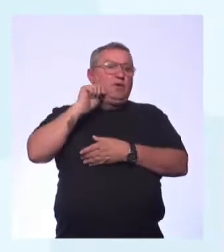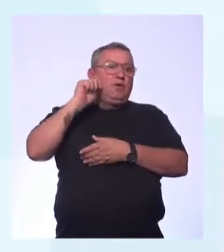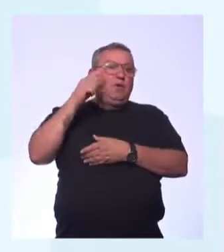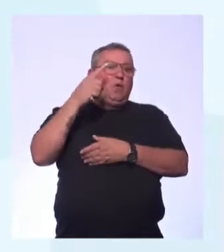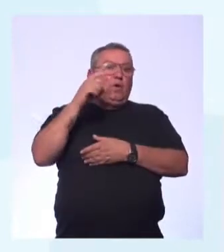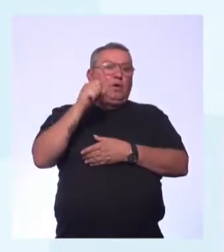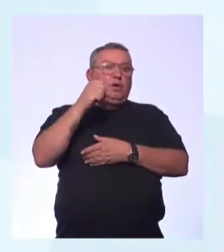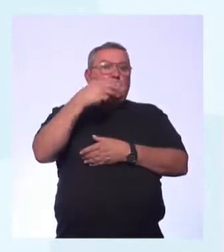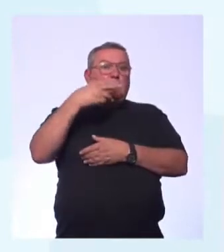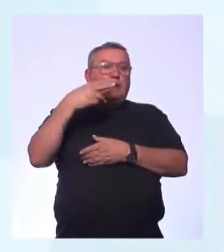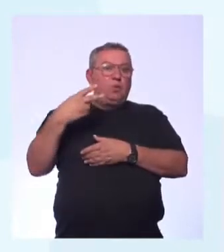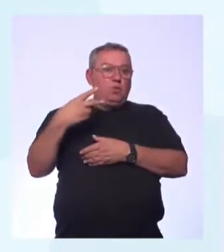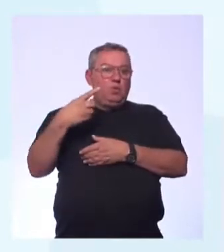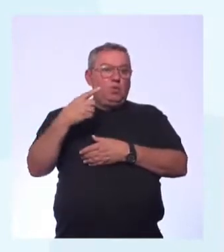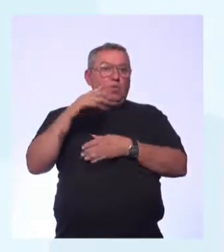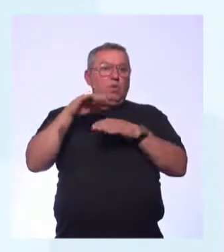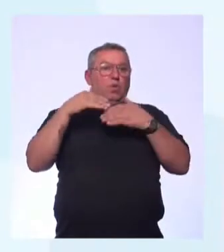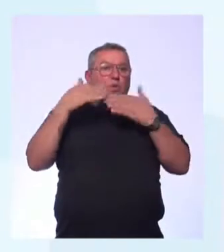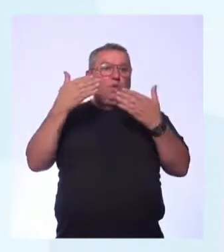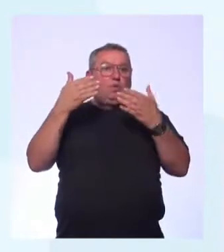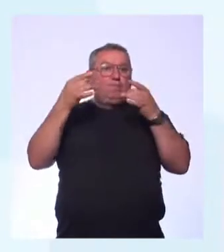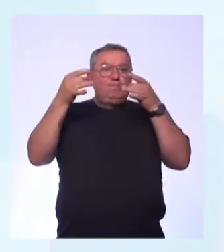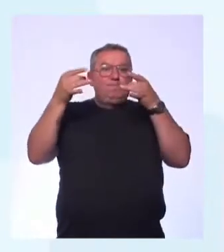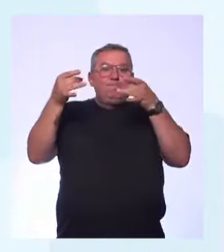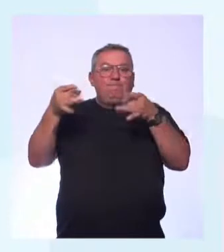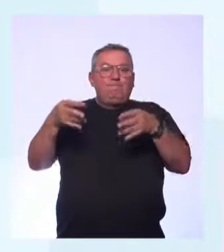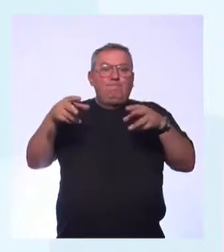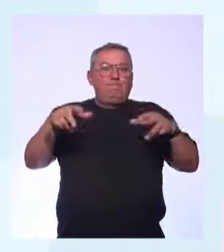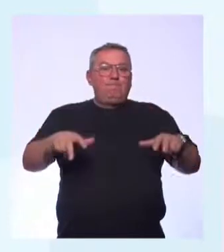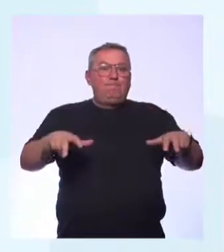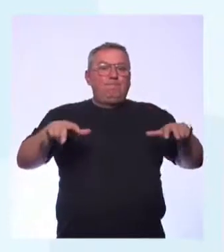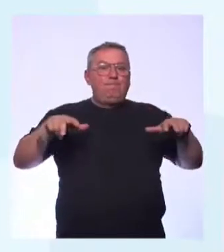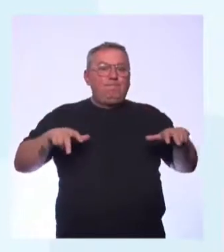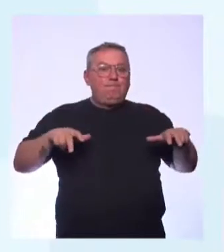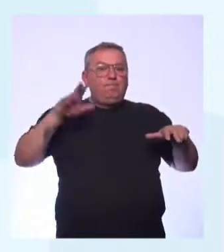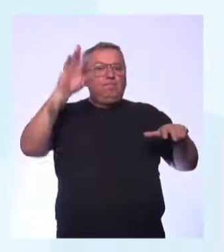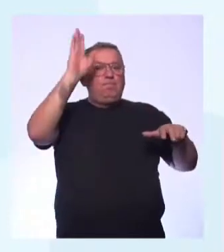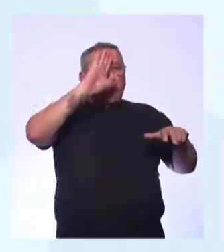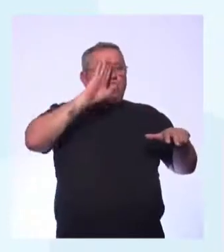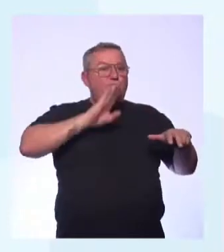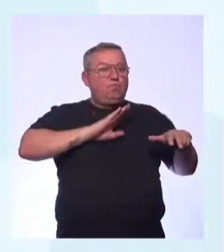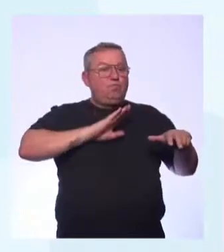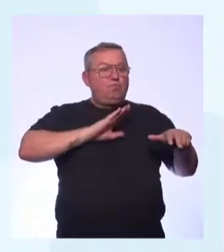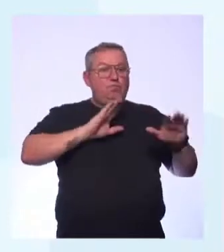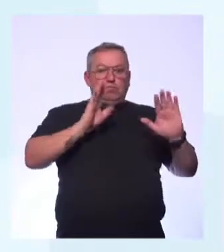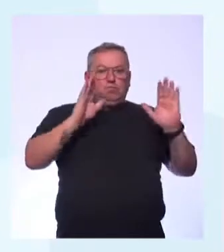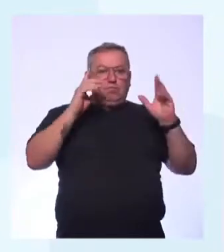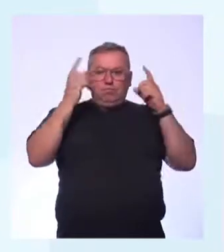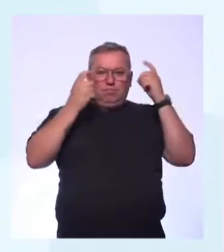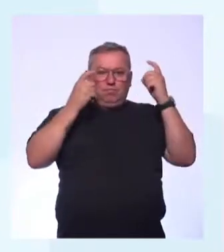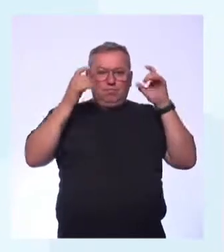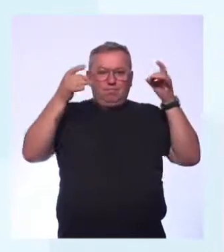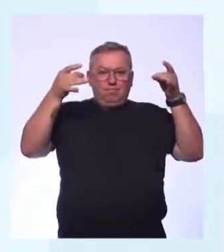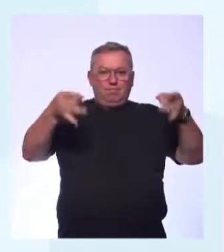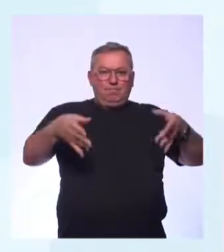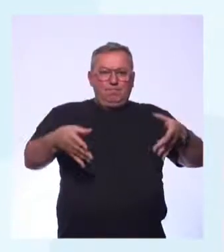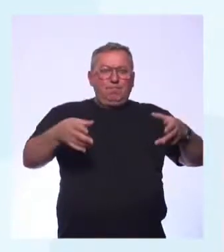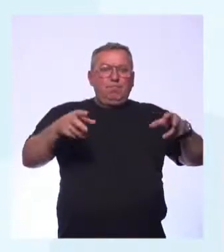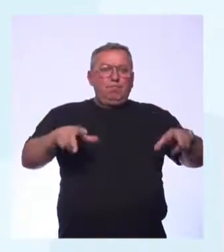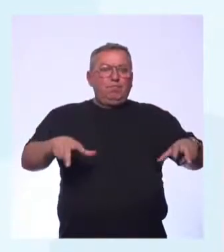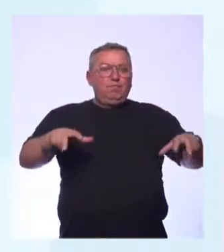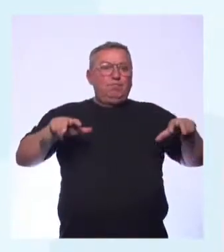de 1831, quando ele vai abdicar do trono brasileiro. Não se preocupem com essa abdicação do trono,